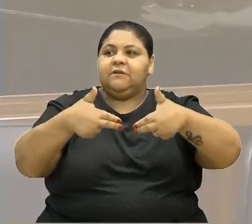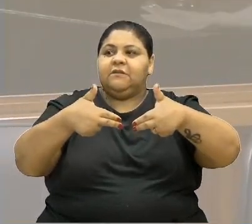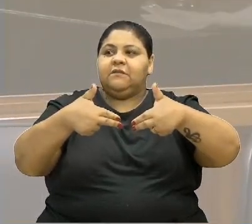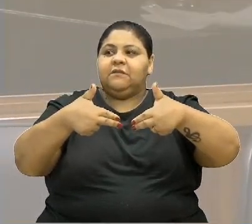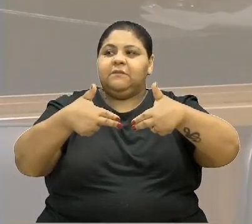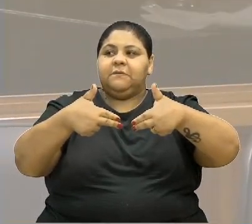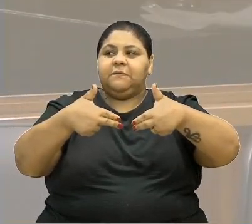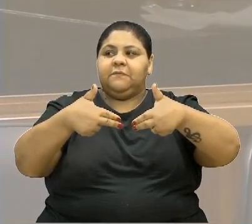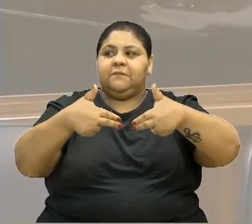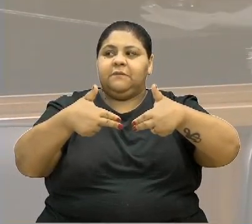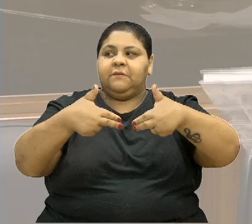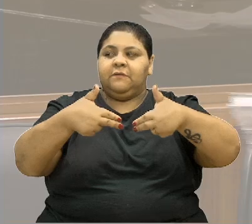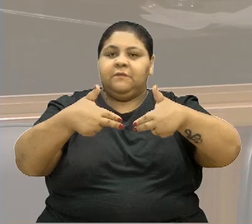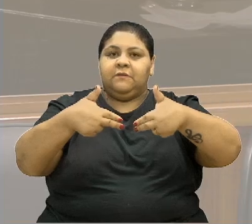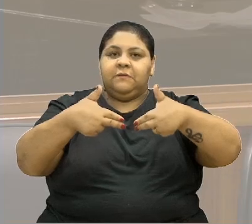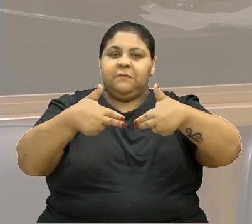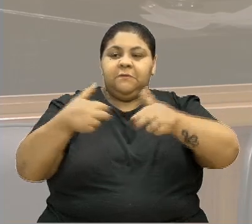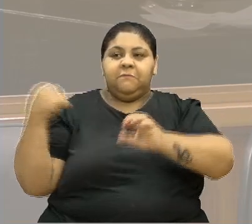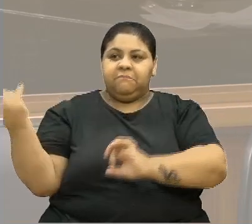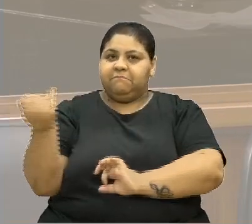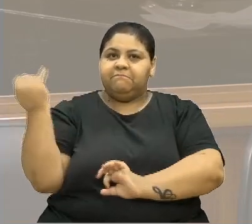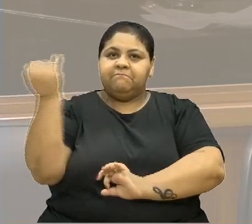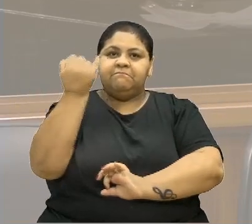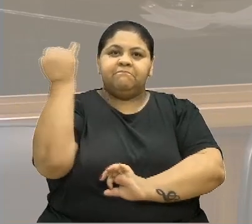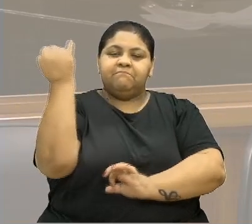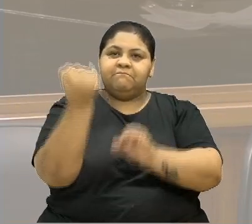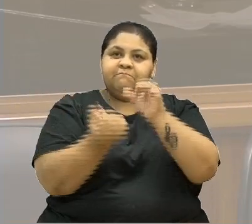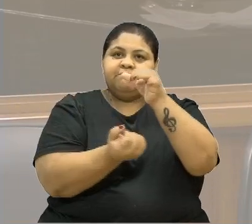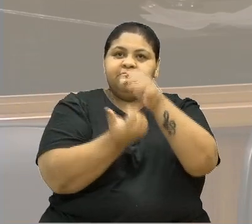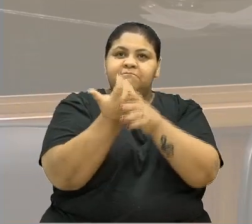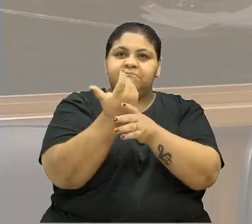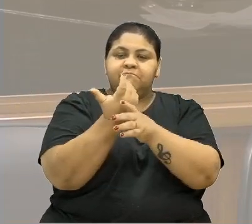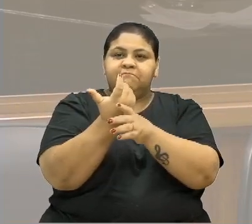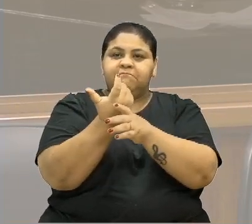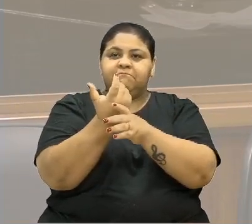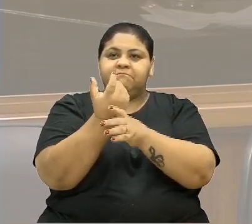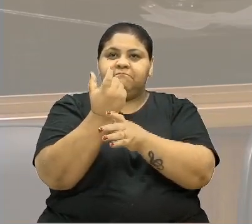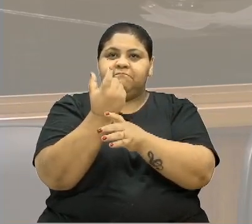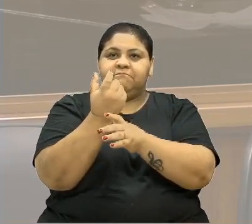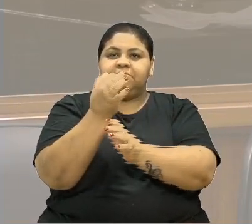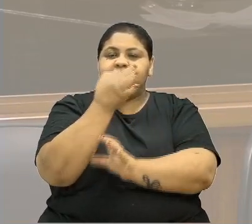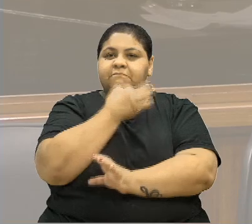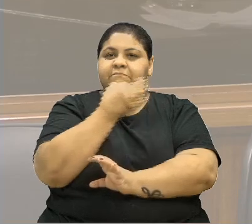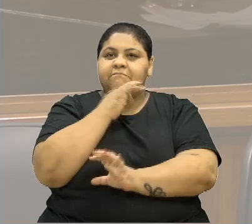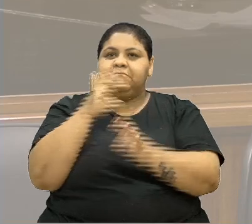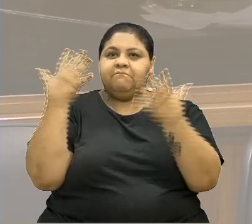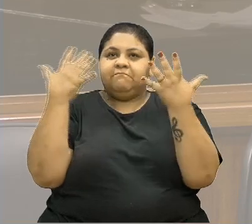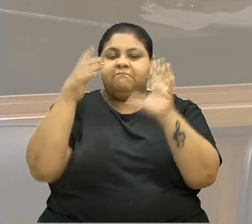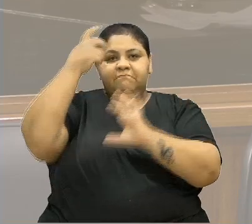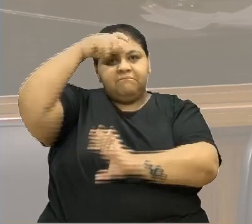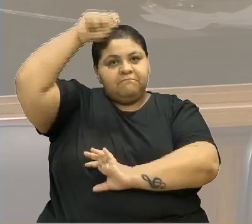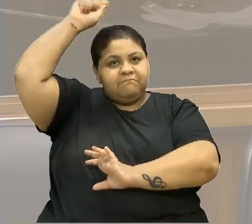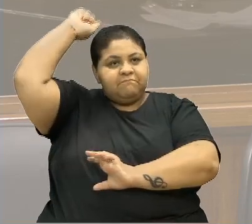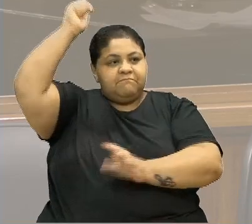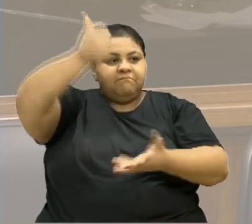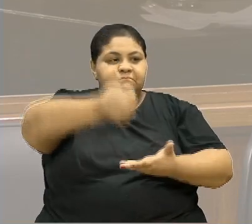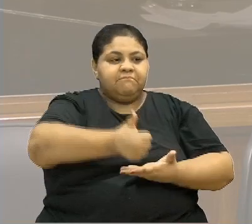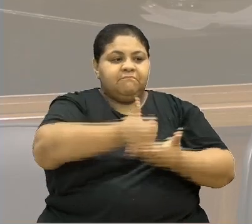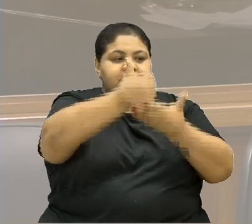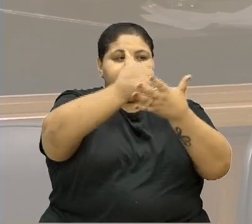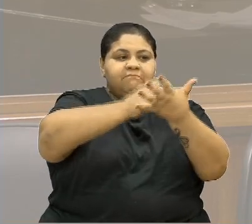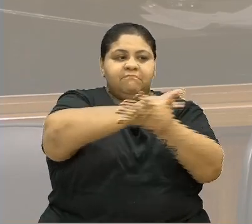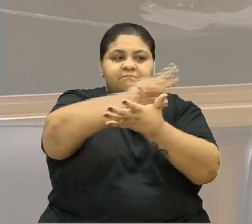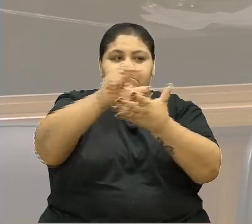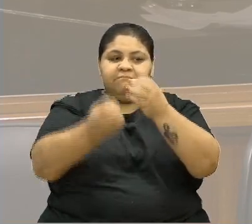foram fundamentais, né, para a formação da nossa cidade. Então, parabéns ao UX, aos apoiadores e vários autores